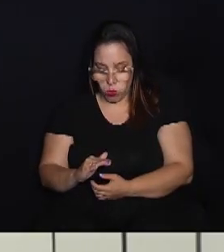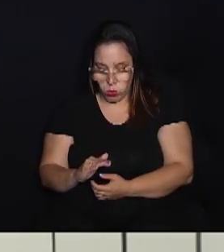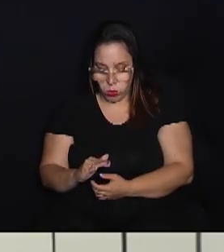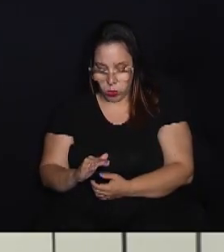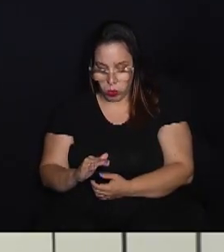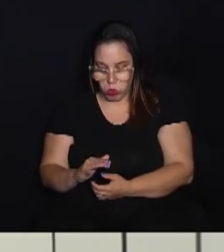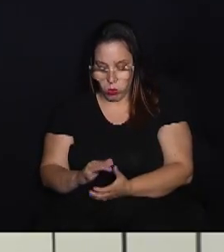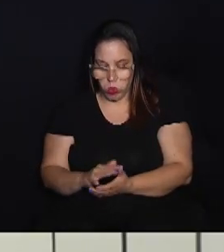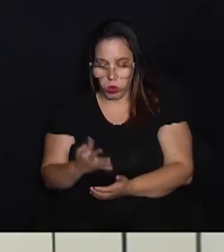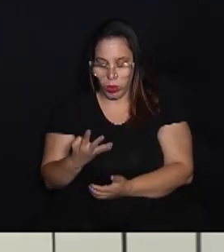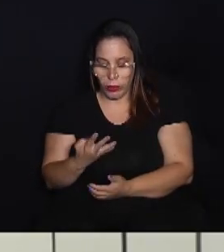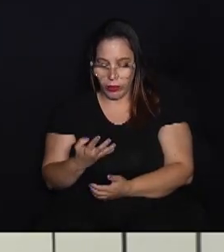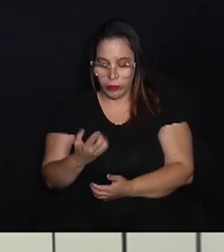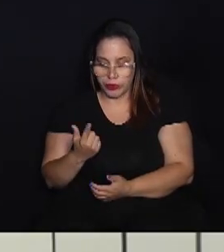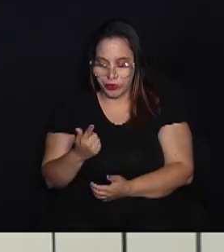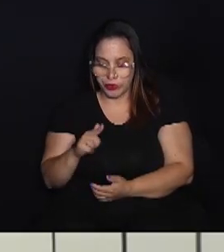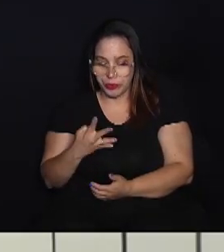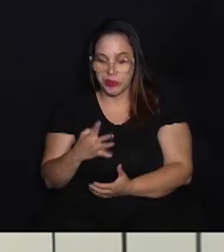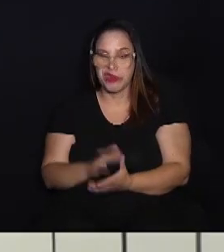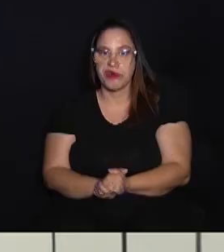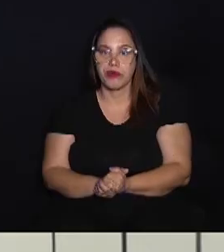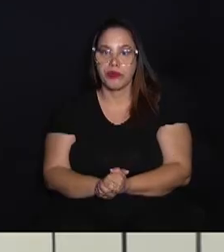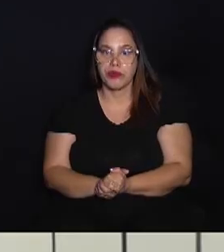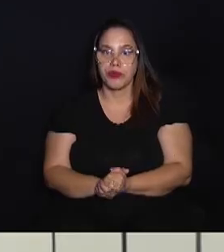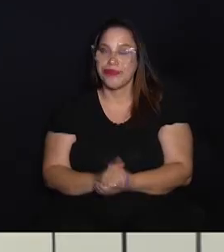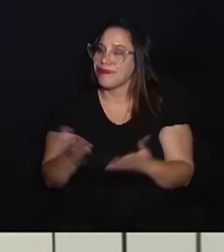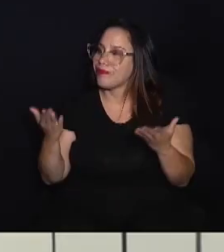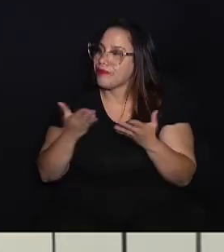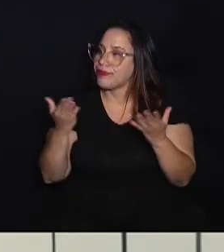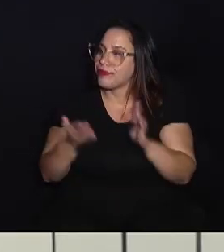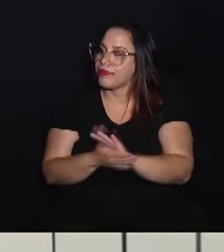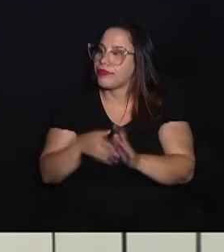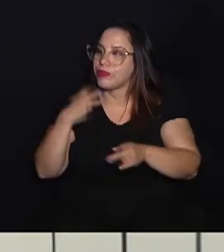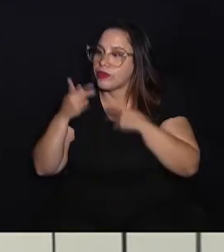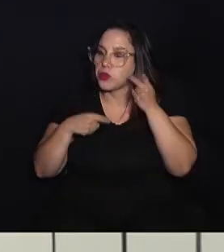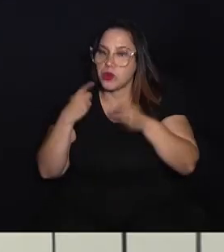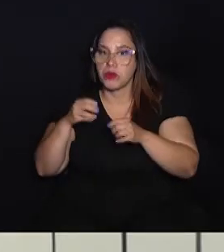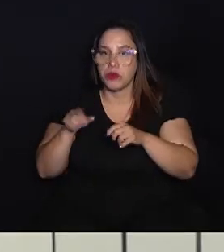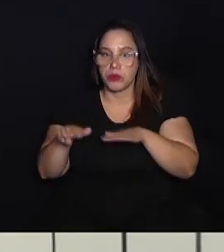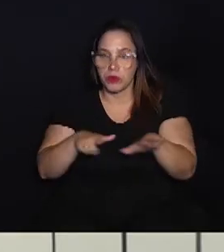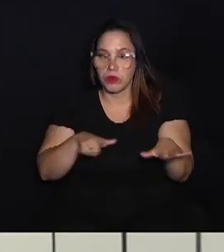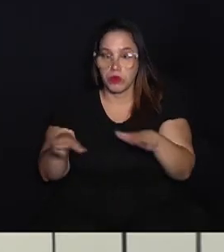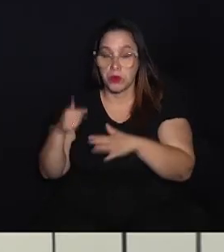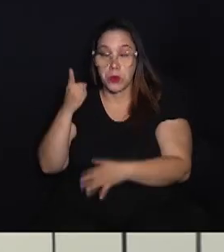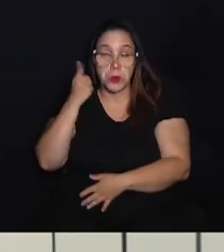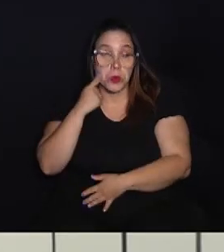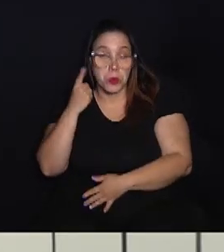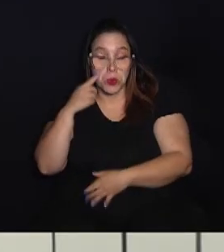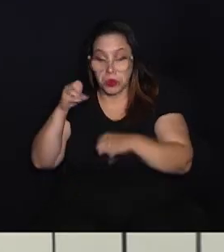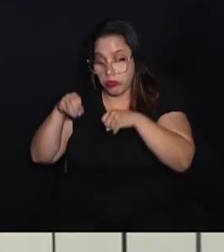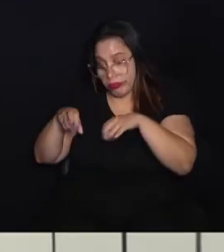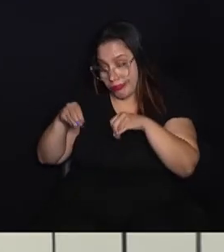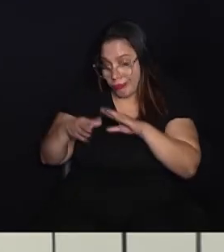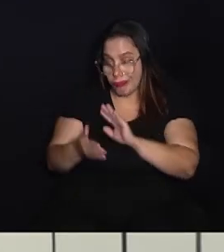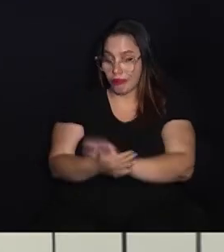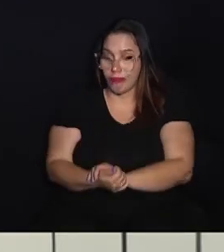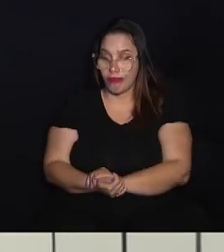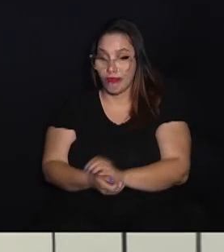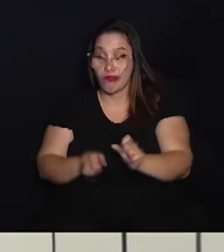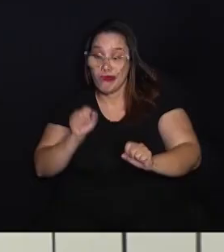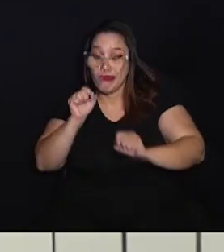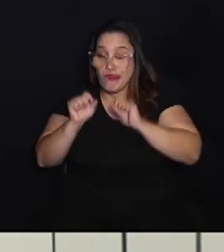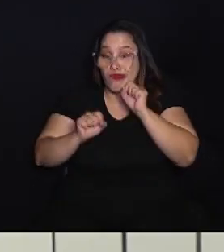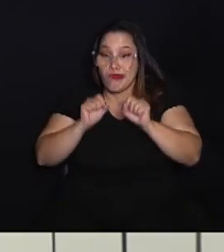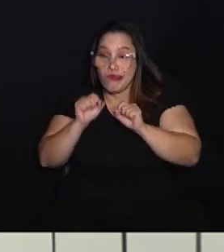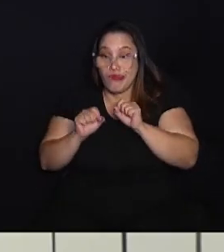do G4. E agora a gente vai falar do nosso quadro semanal, olha, De Olho na Educação, que vai abordar